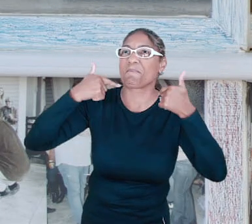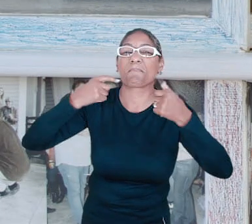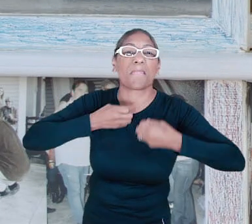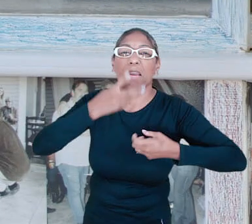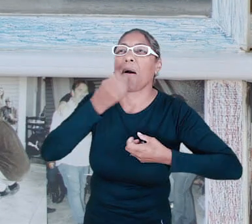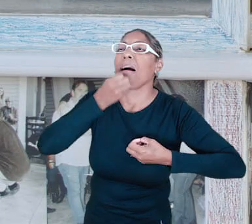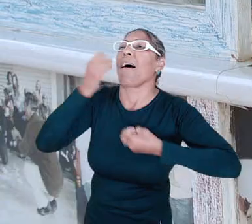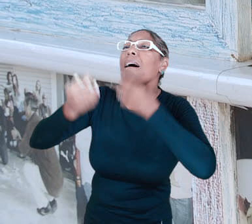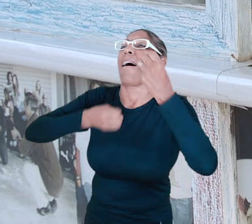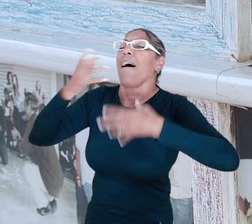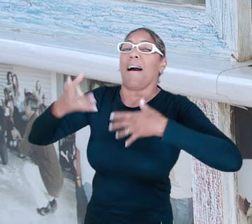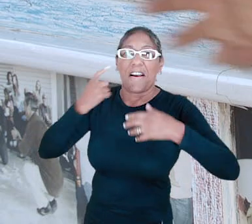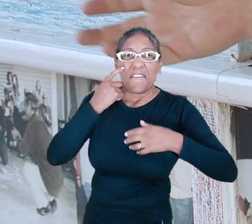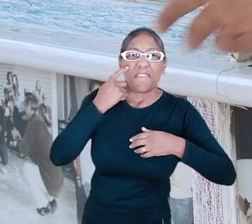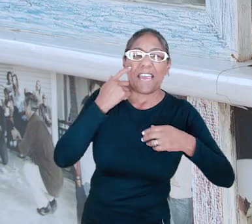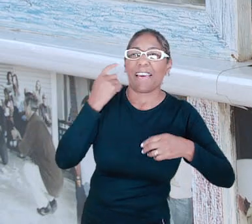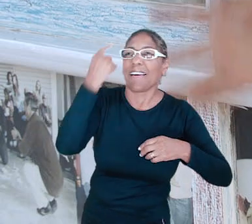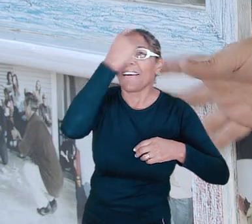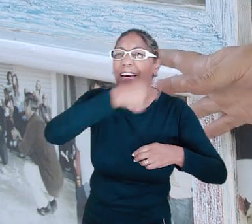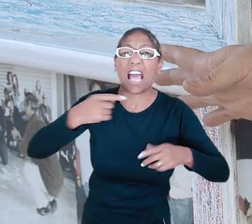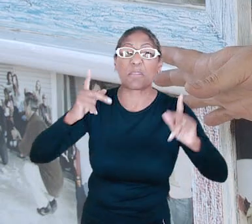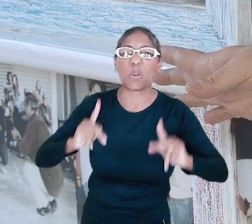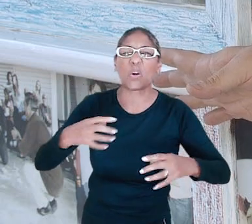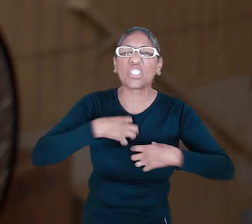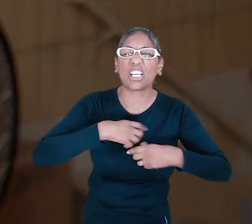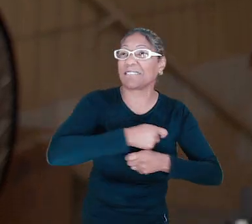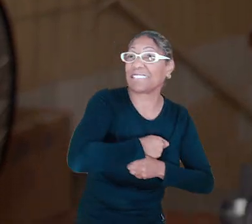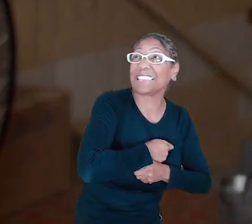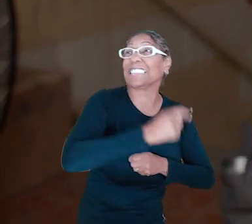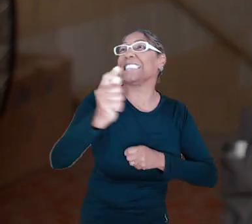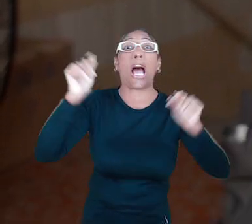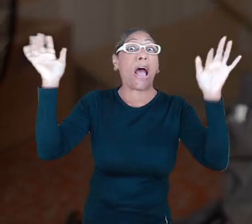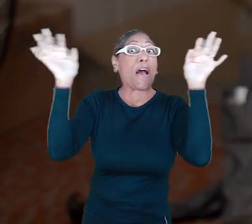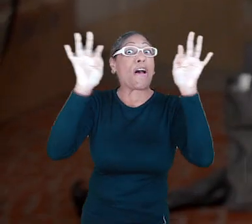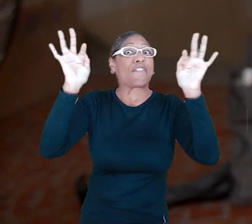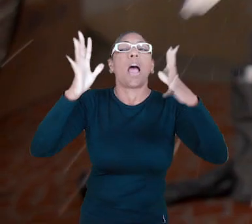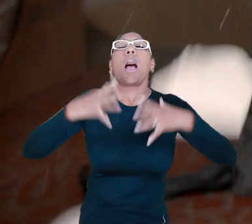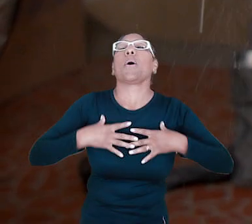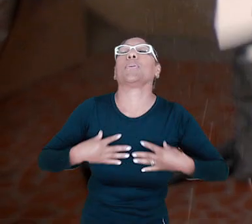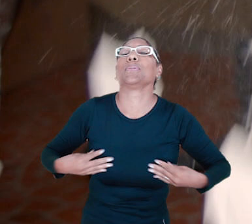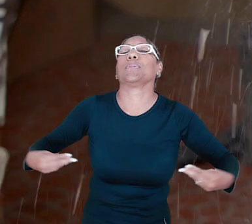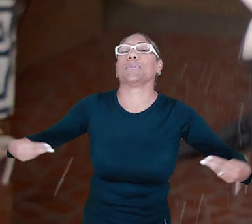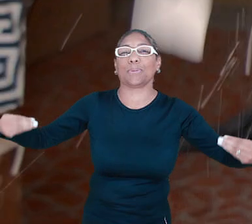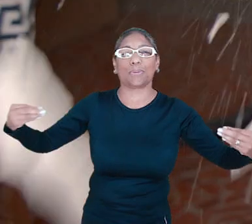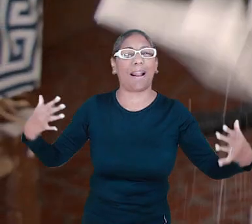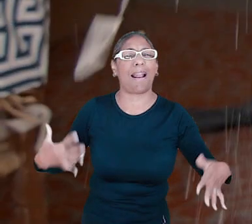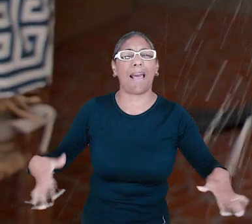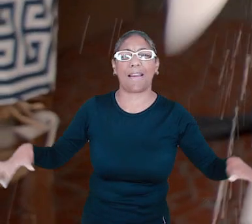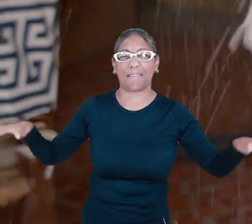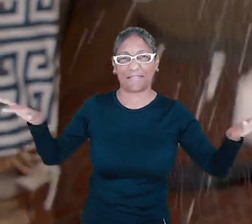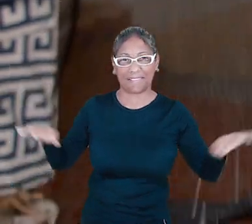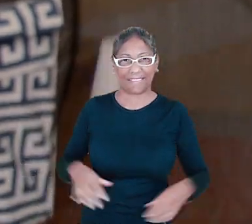seja extravasar. Dá para ver nas imagens, quando o pessoal quebra os pratos, elas saem felizes e saem, parece, com a alma